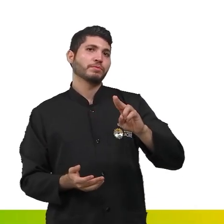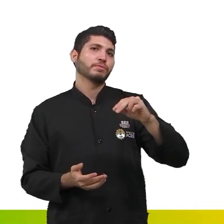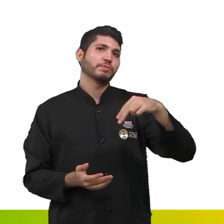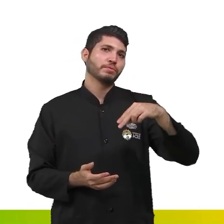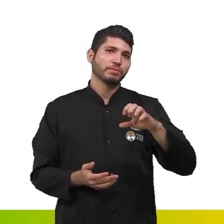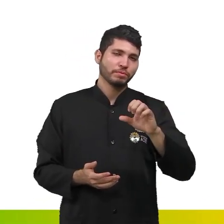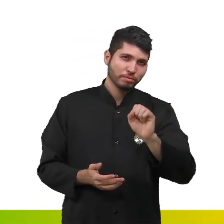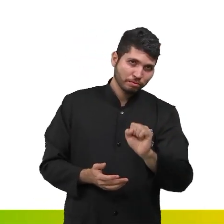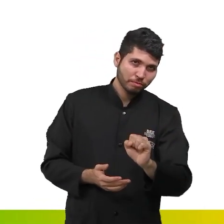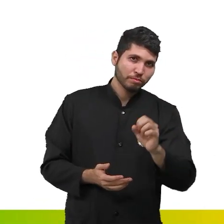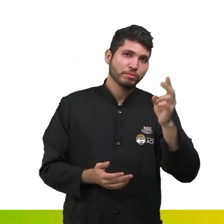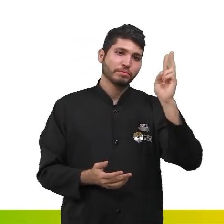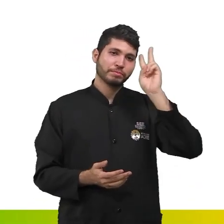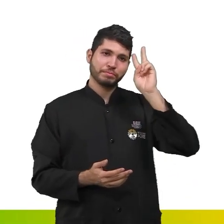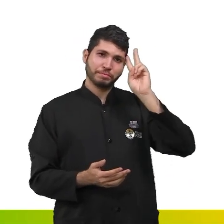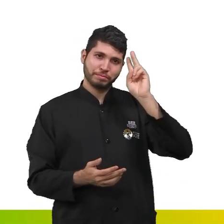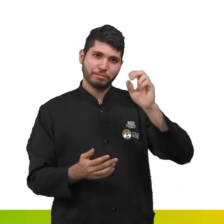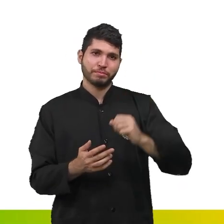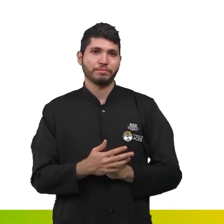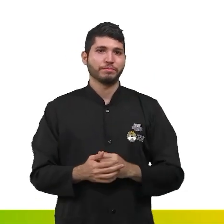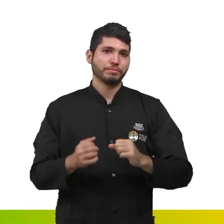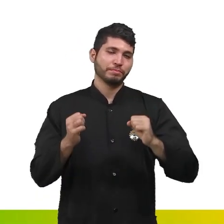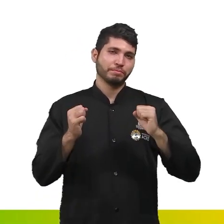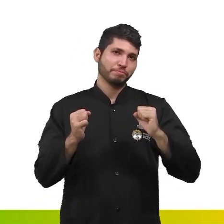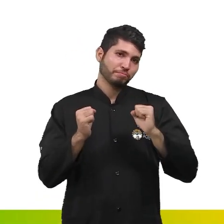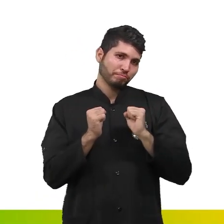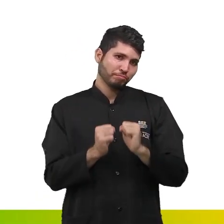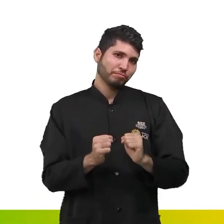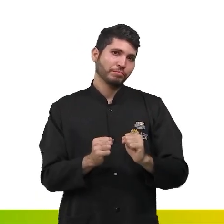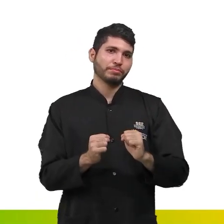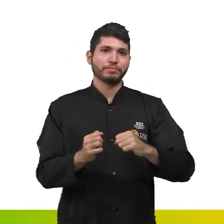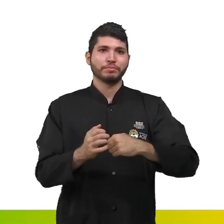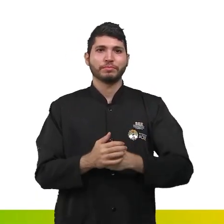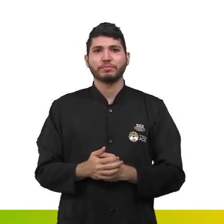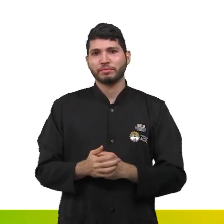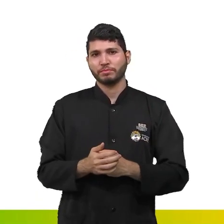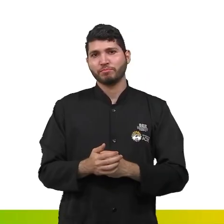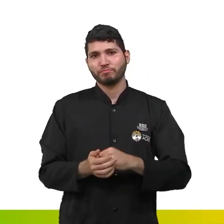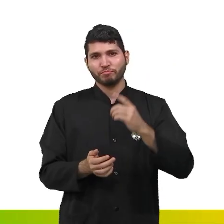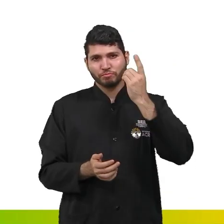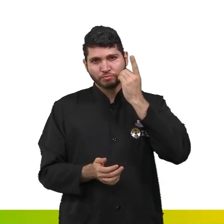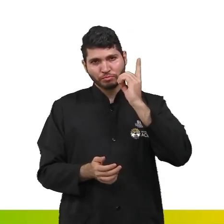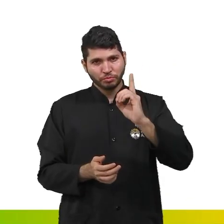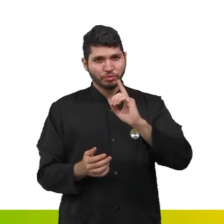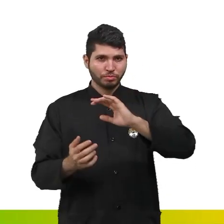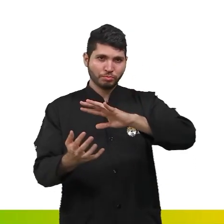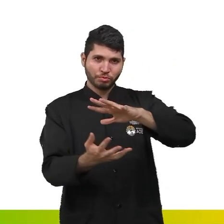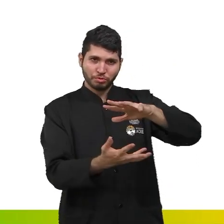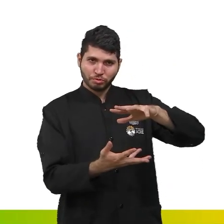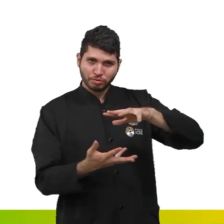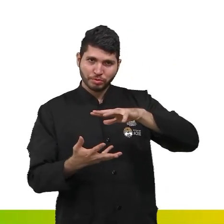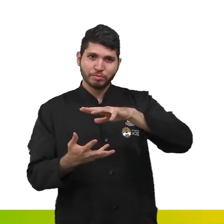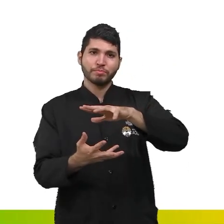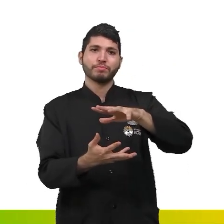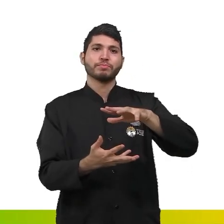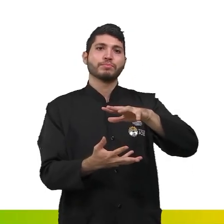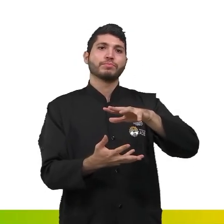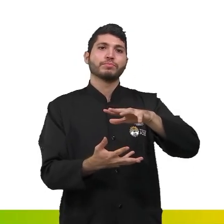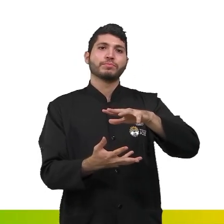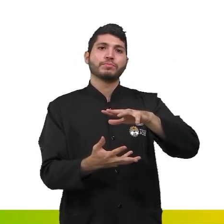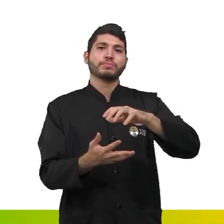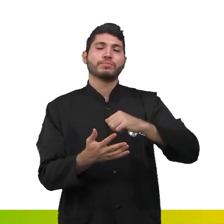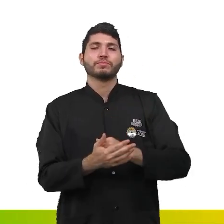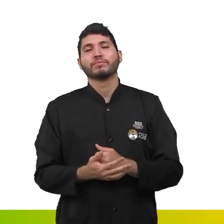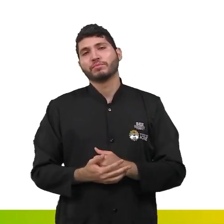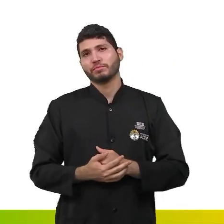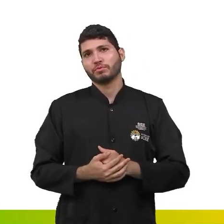seja, segunda-feira deveria ser encarada como Dia Mundial do Não Cumprido. Então, essa situação aí bem